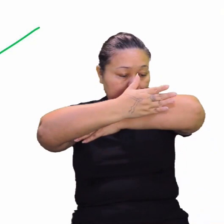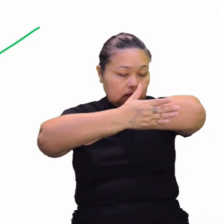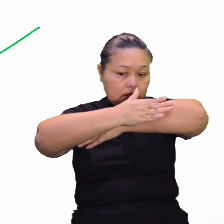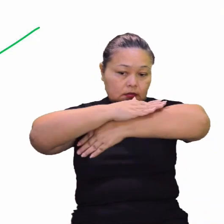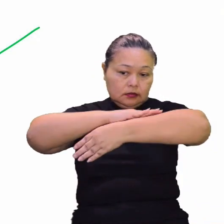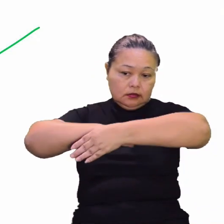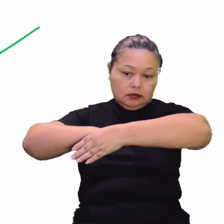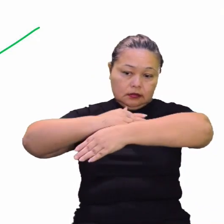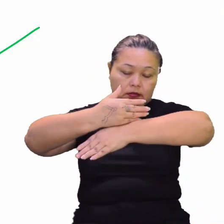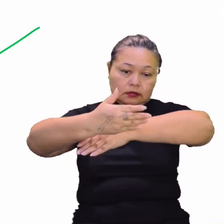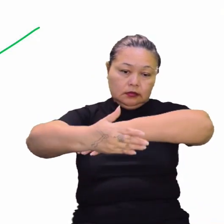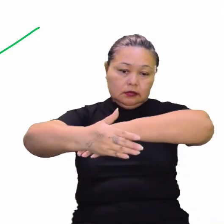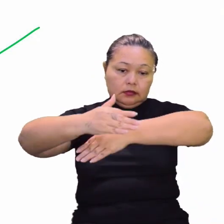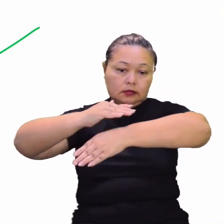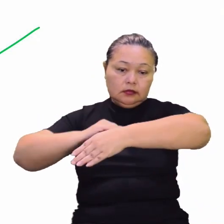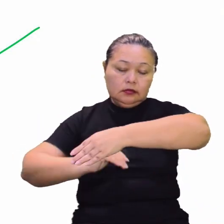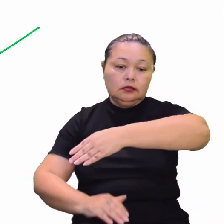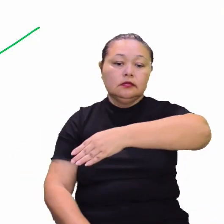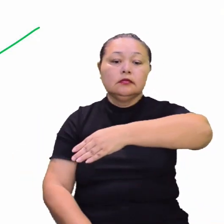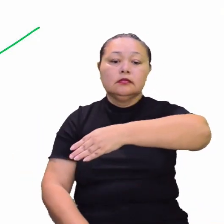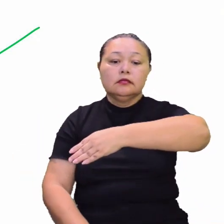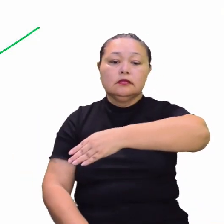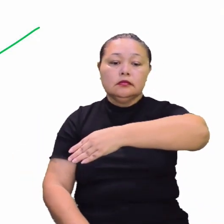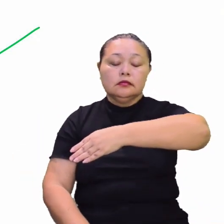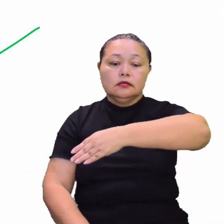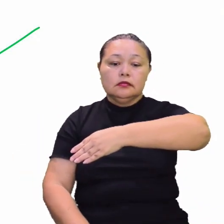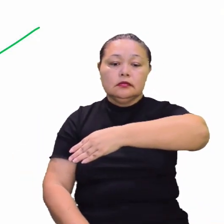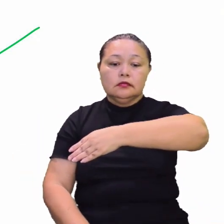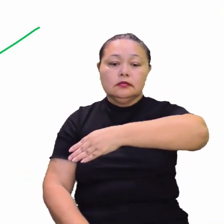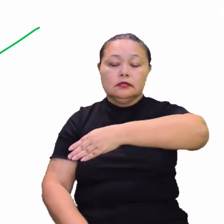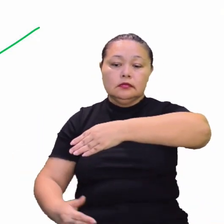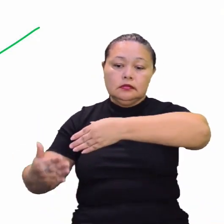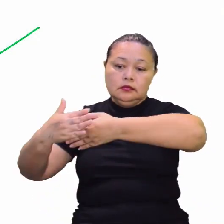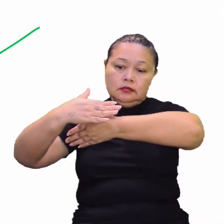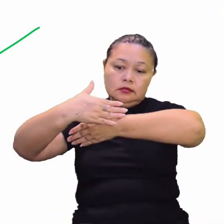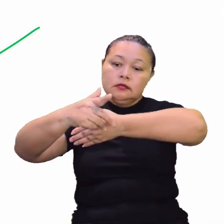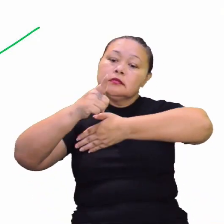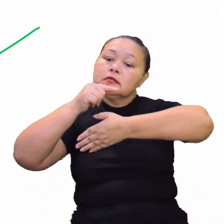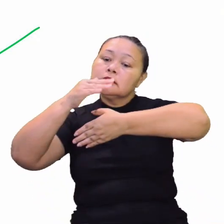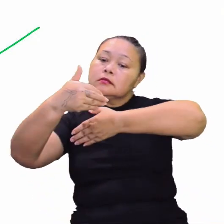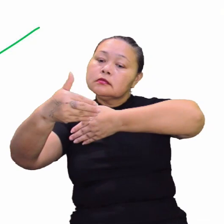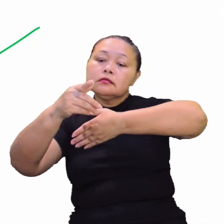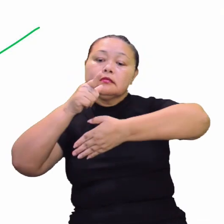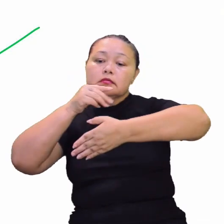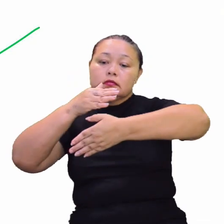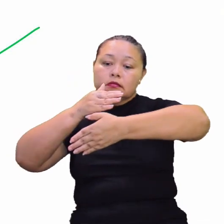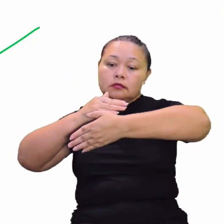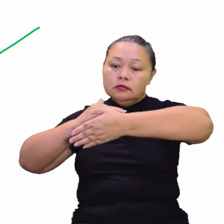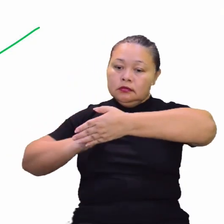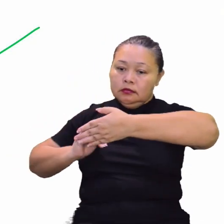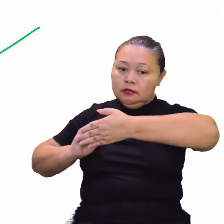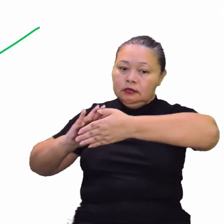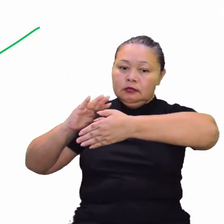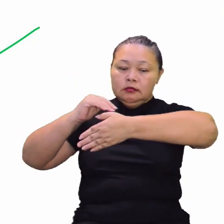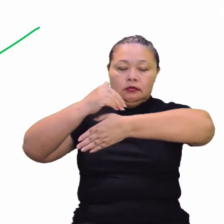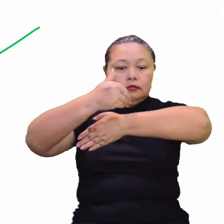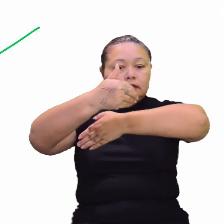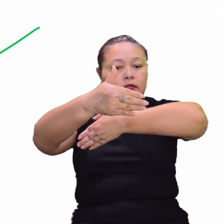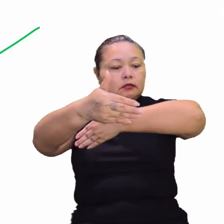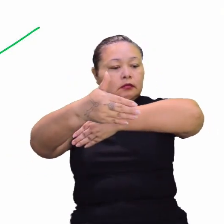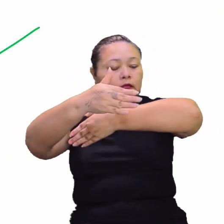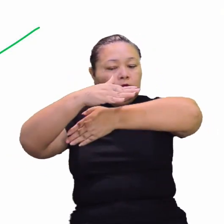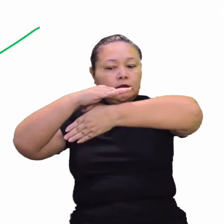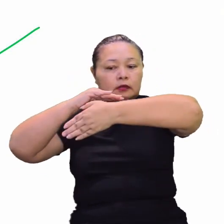o interflúvio. É isso, Rogério? Sim, com certeza. Divide essas águas. Exatamente. Uma correndo a